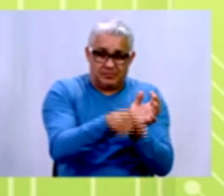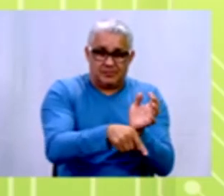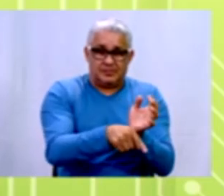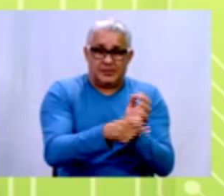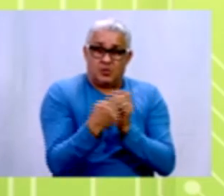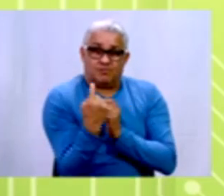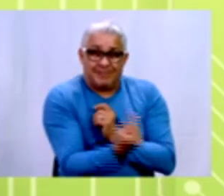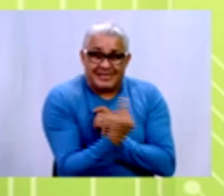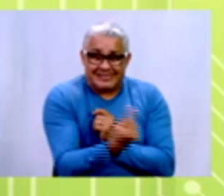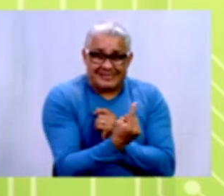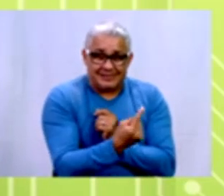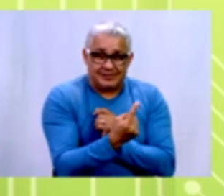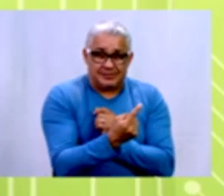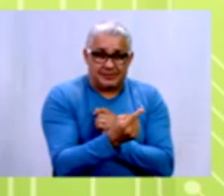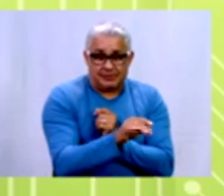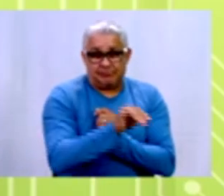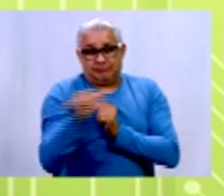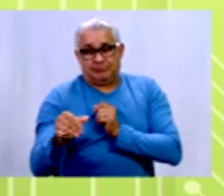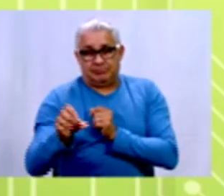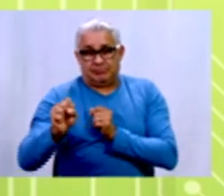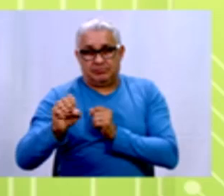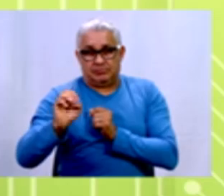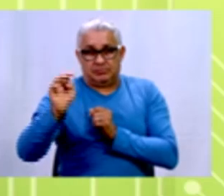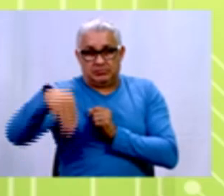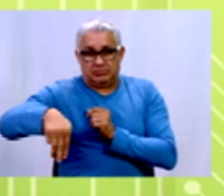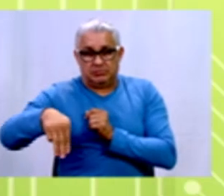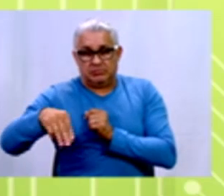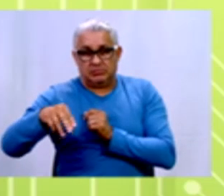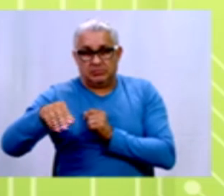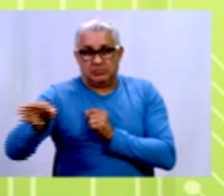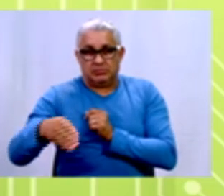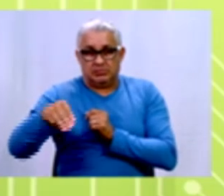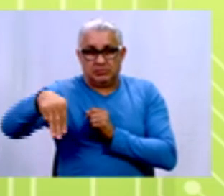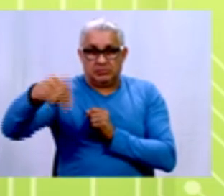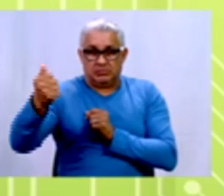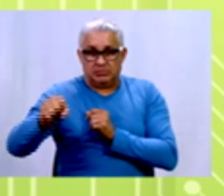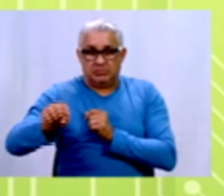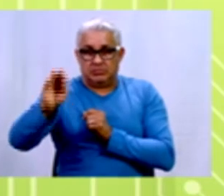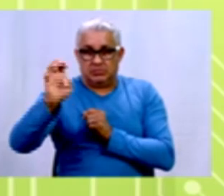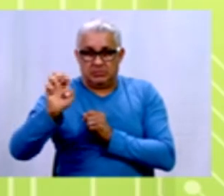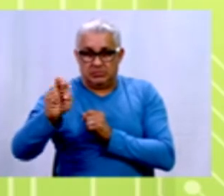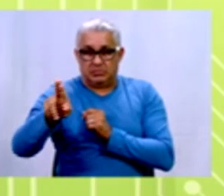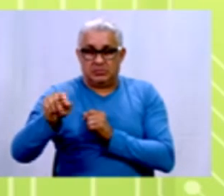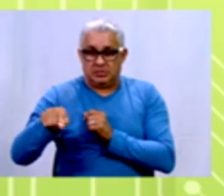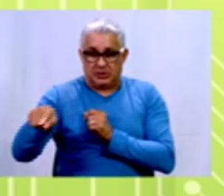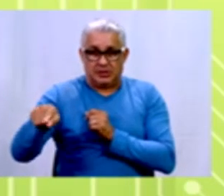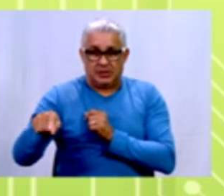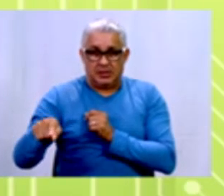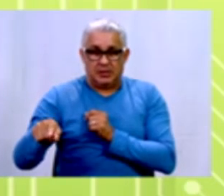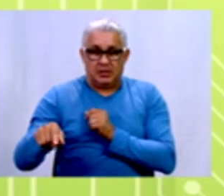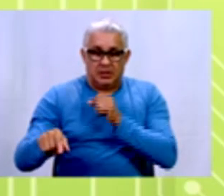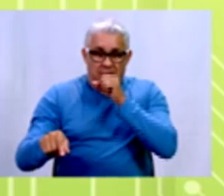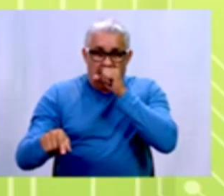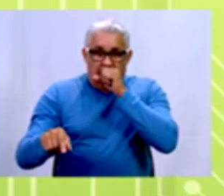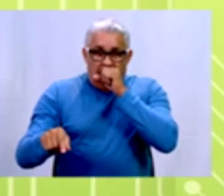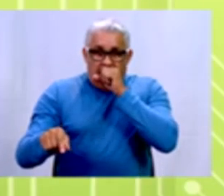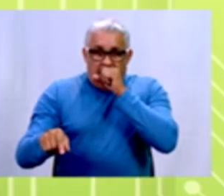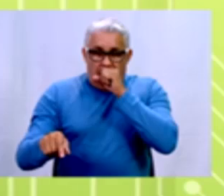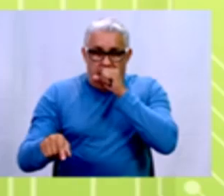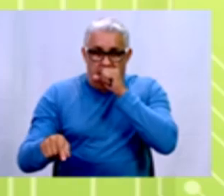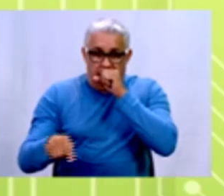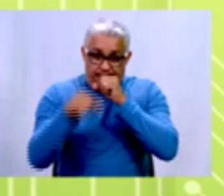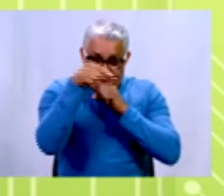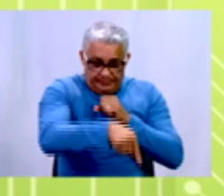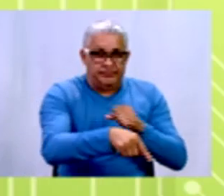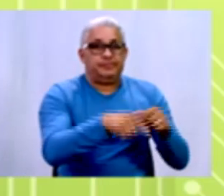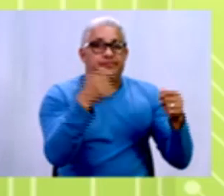dirigido ao Scrum Master. Ele sim pode ficar, não está necessariamente concentrado no desenvolvimento da aplicação, mas o